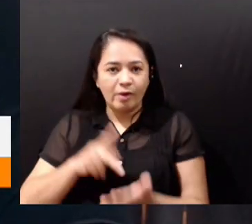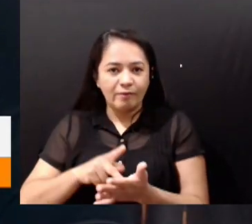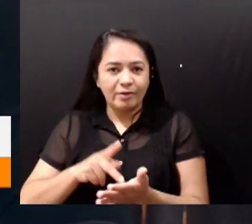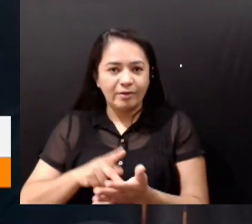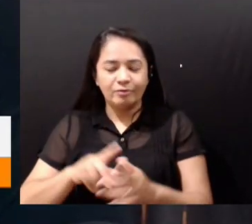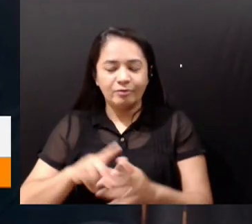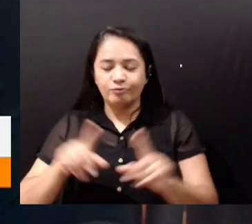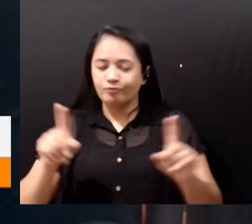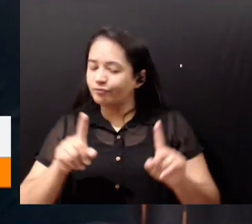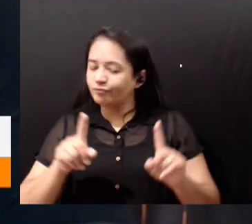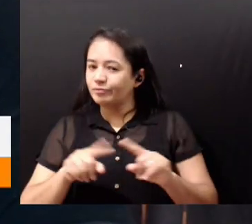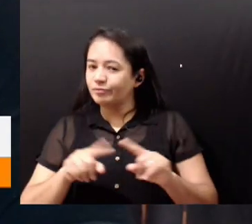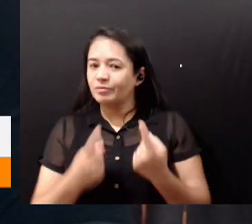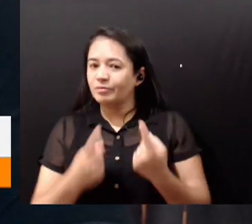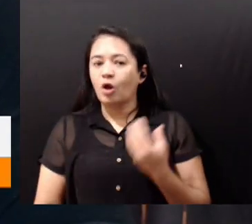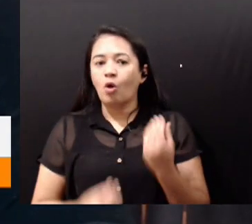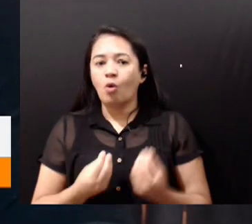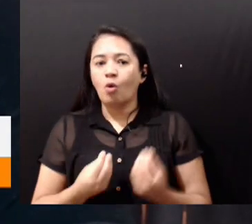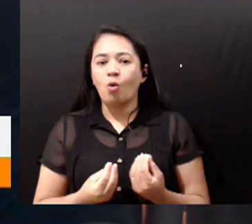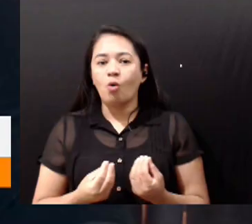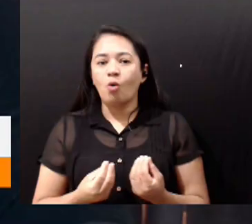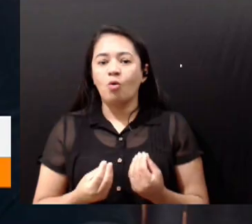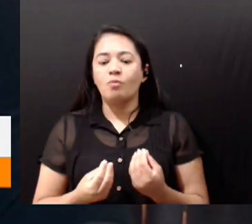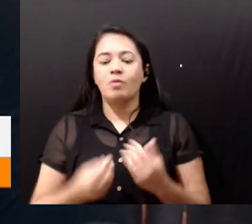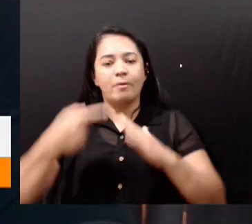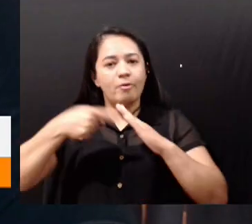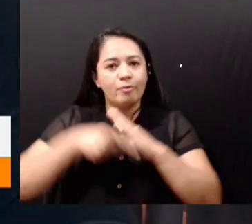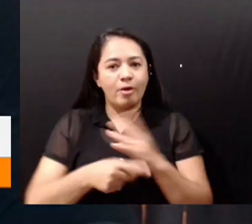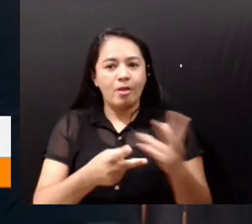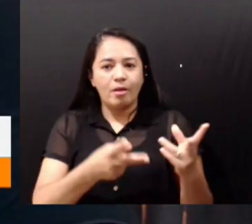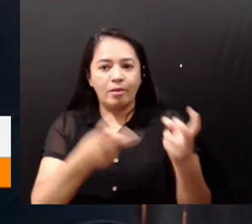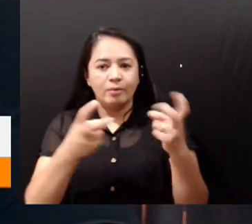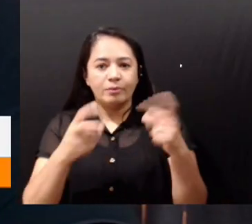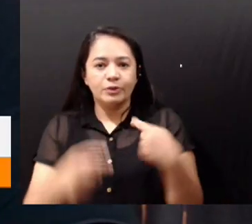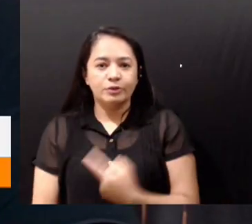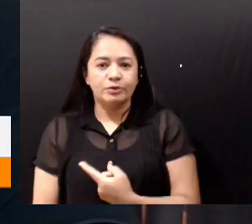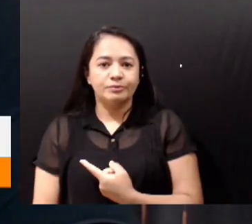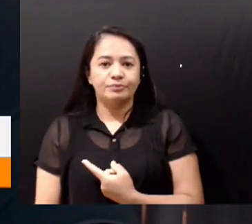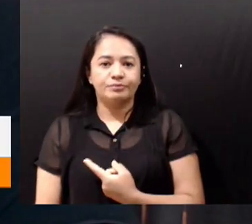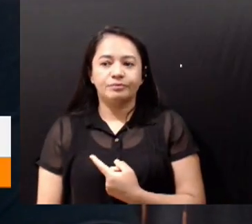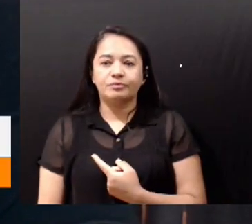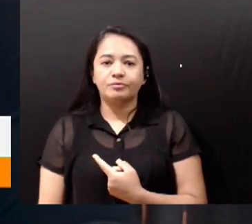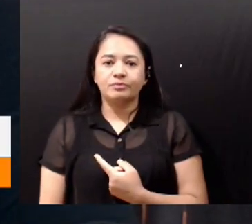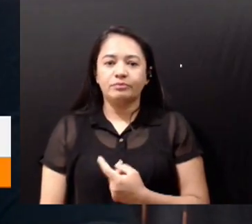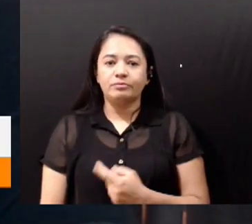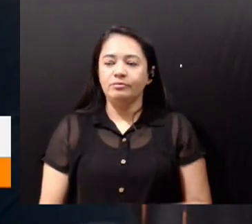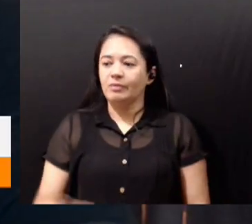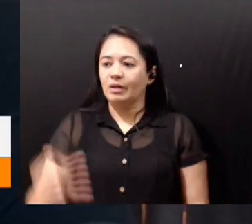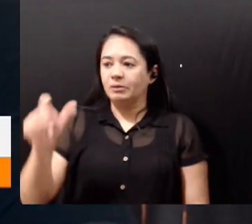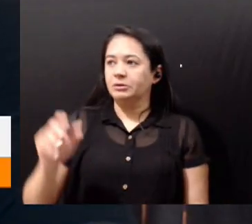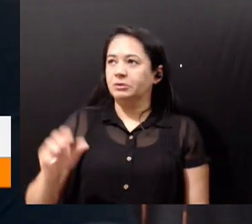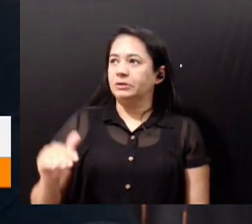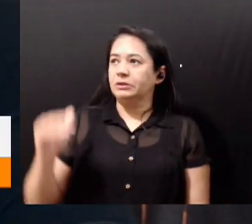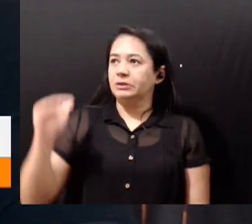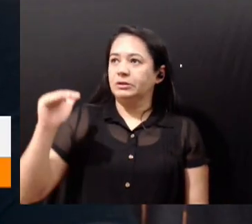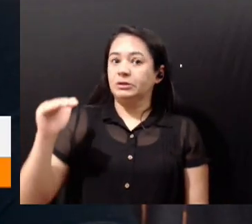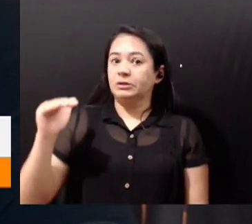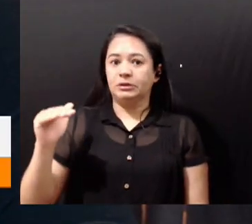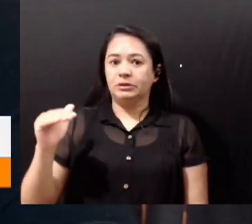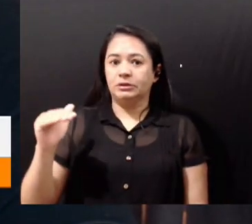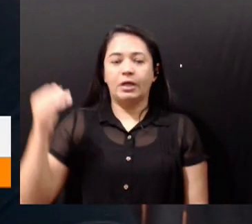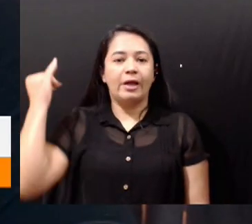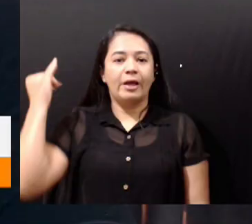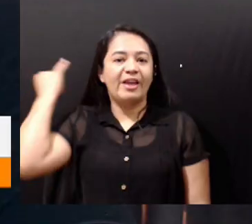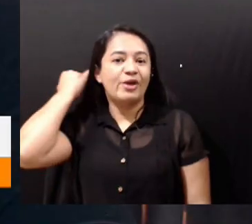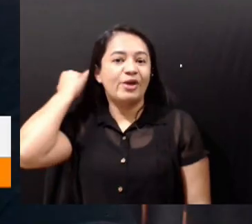verdade, como isso é mais profundo, essa percepção que a gente tem de é uma autoridade, né, é uma coisa inconsciente, né, nessa lealdade